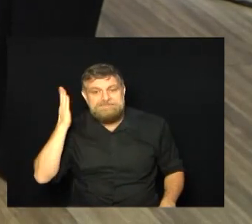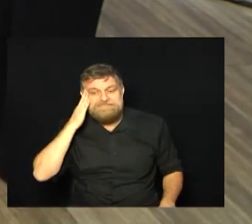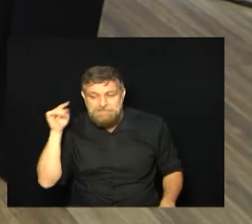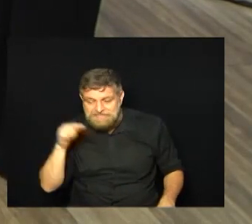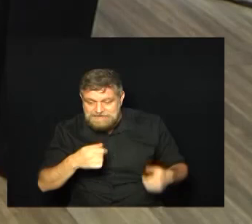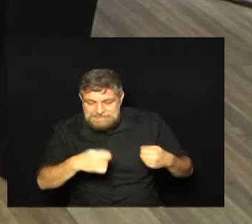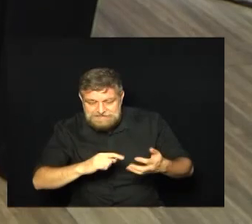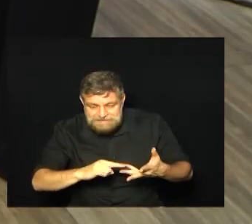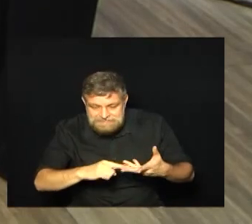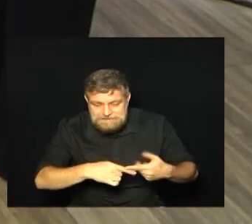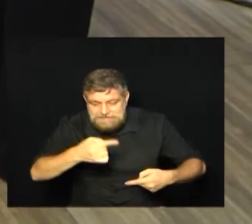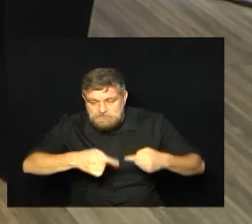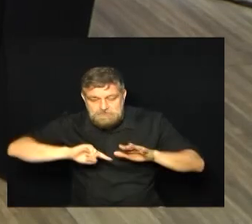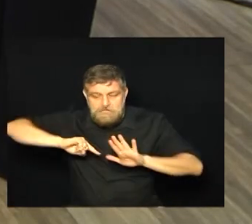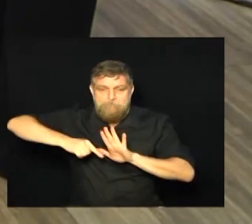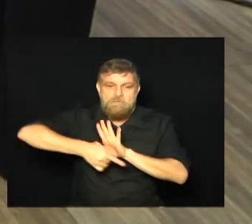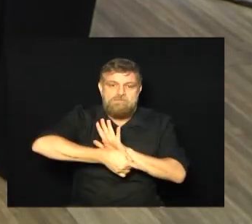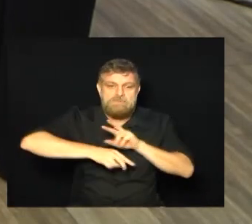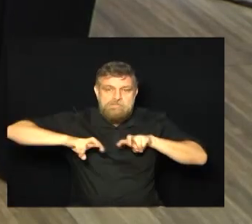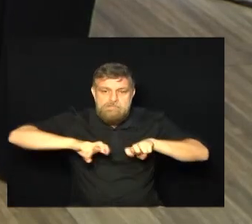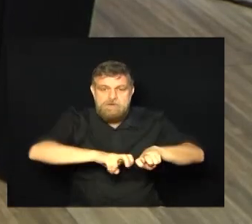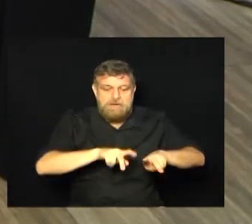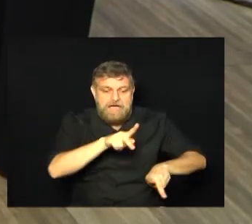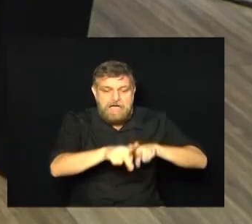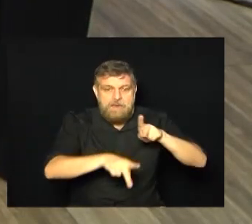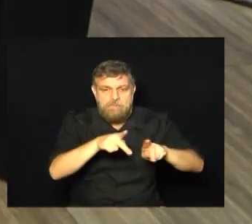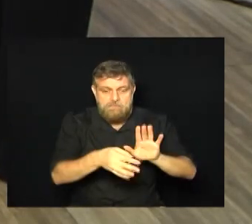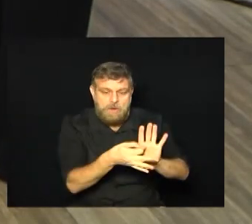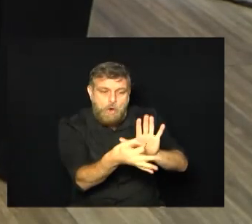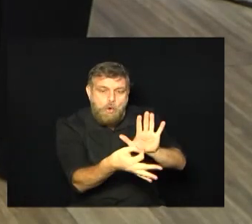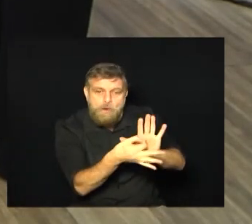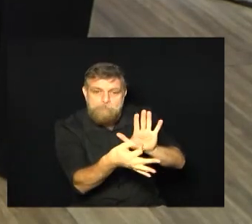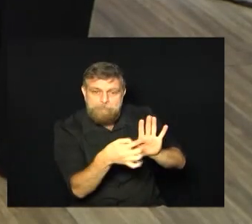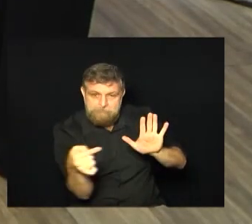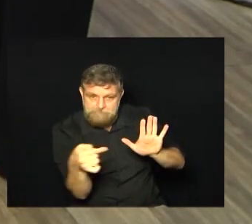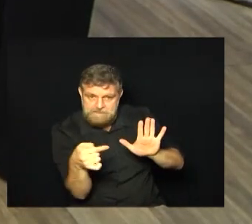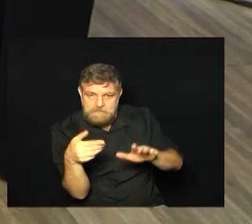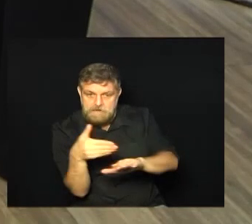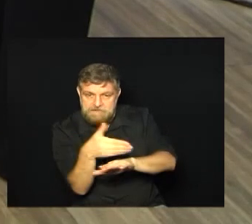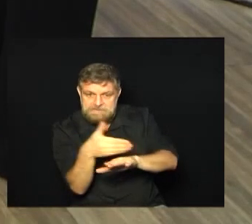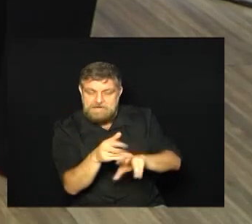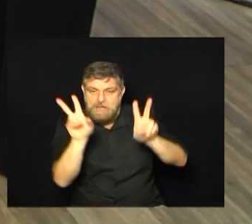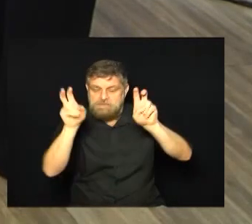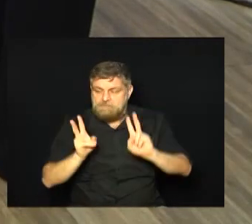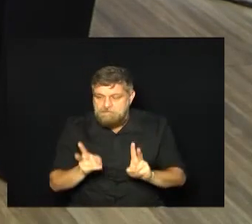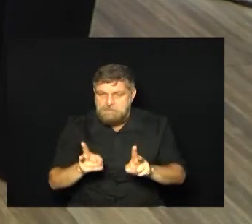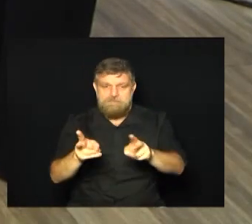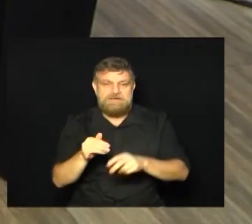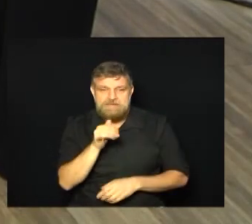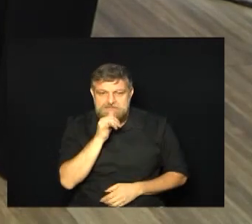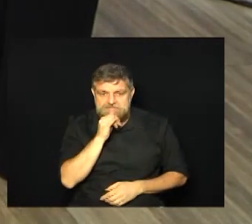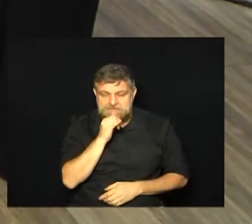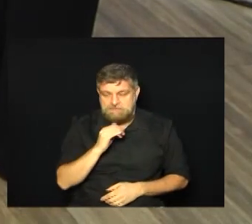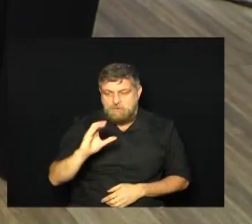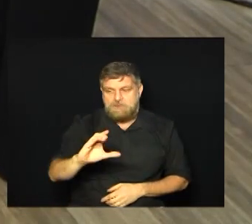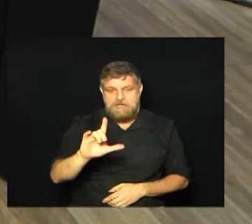de discutir ainda mais e agora, com maior participação da comunidade e da sociedade civil no geral, alguns temas. A questão do distrito do